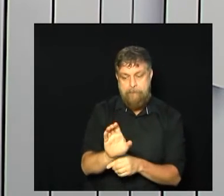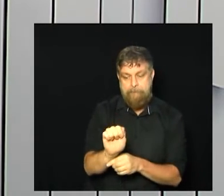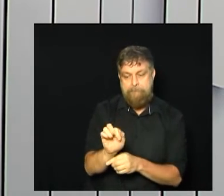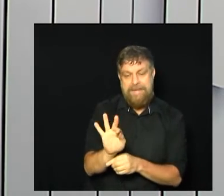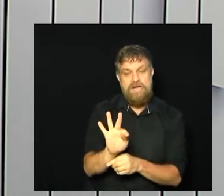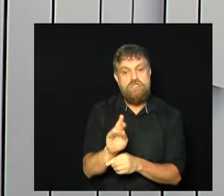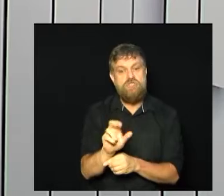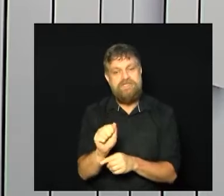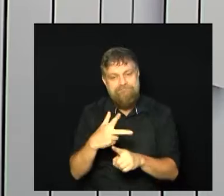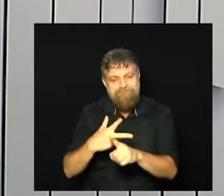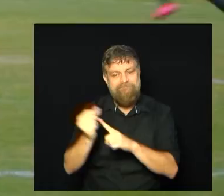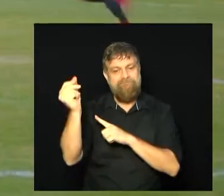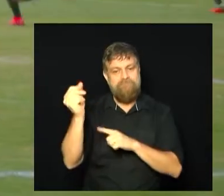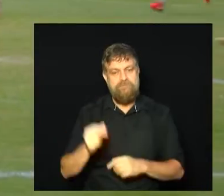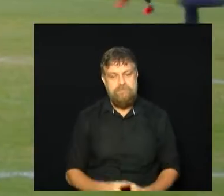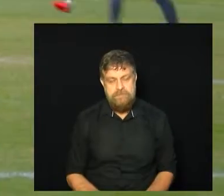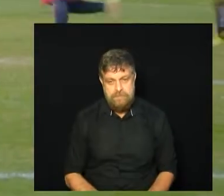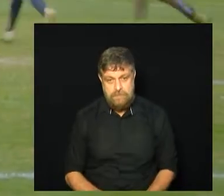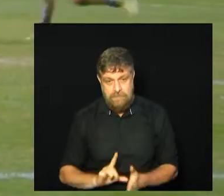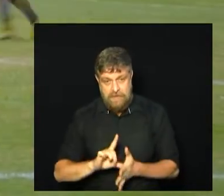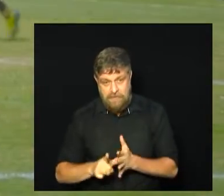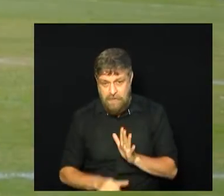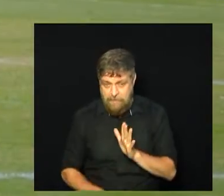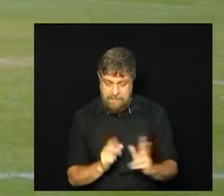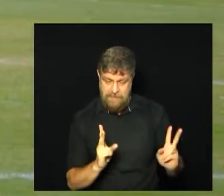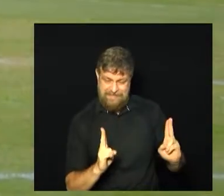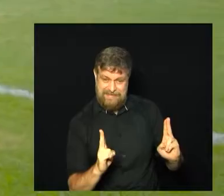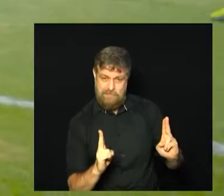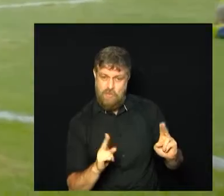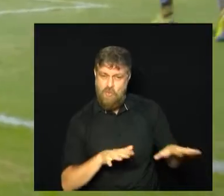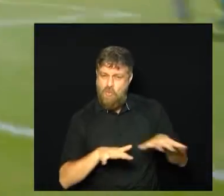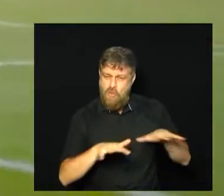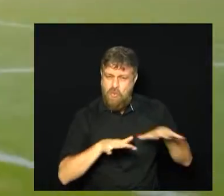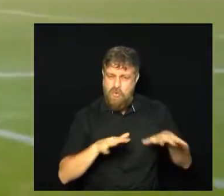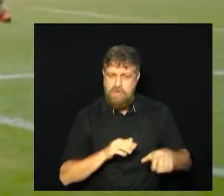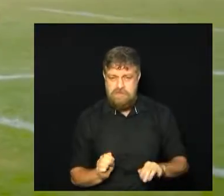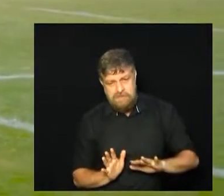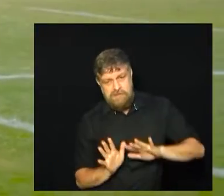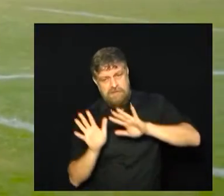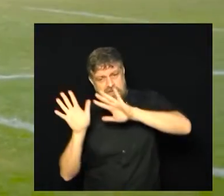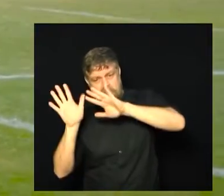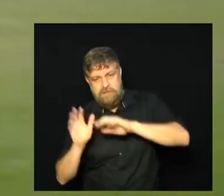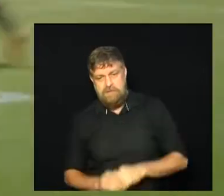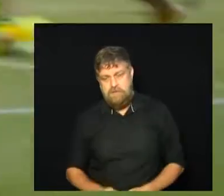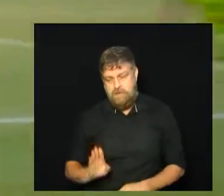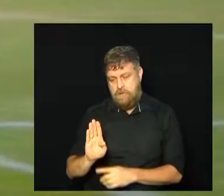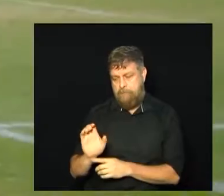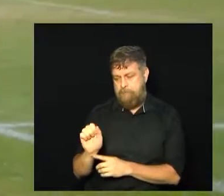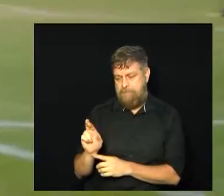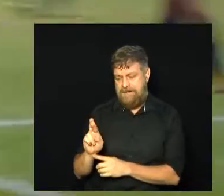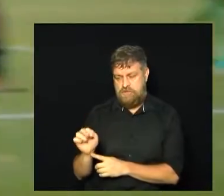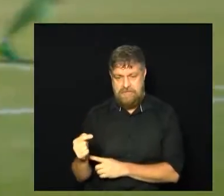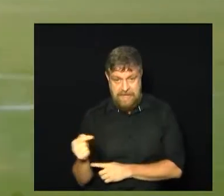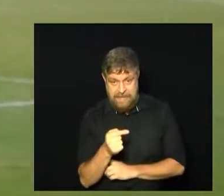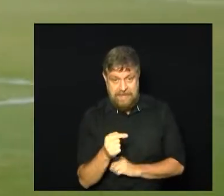o título. Depois de um primeiro tempo agitado, em que os goleiros Everton do Bartiras e